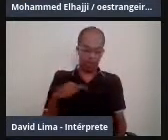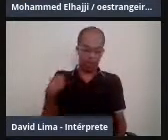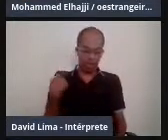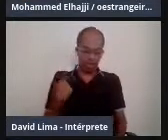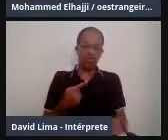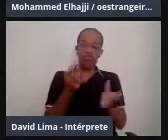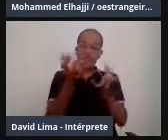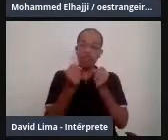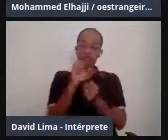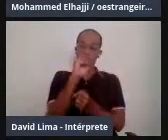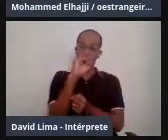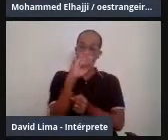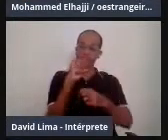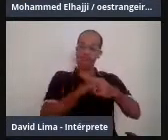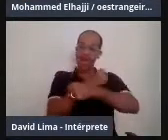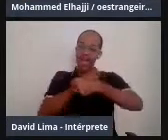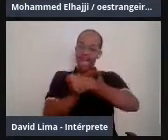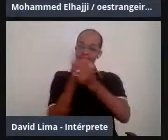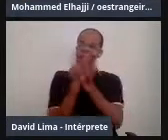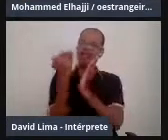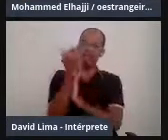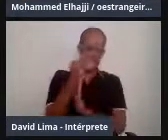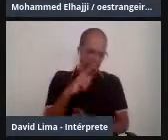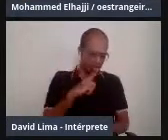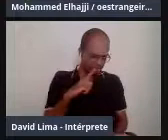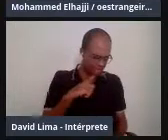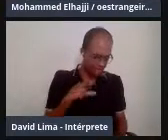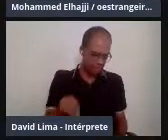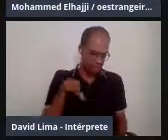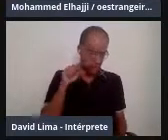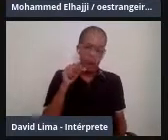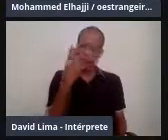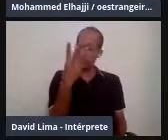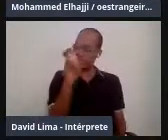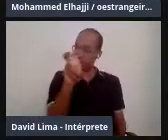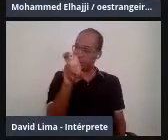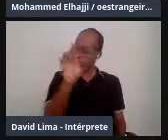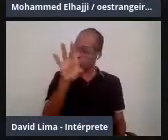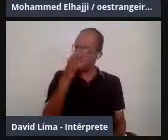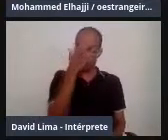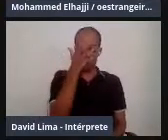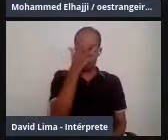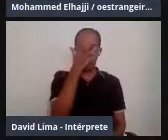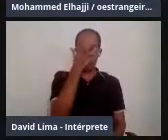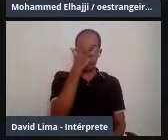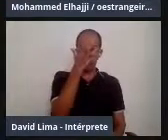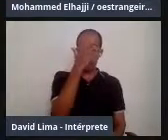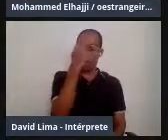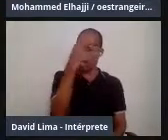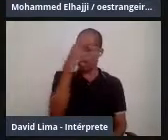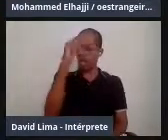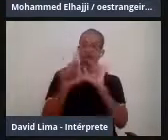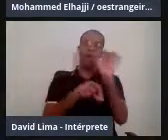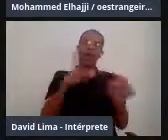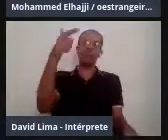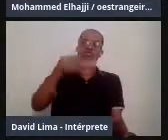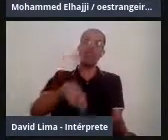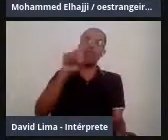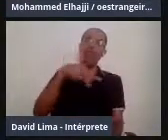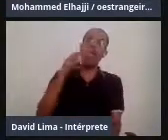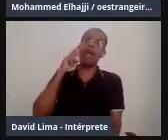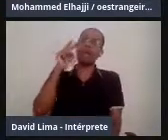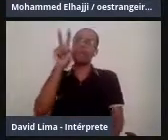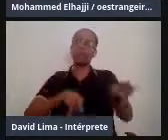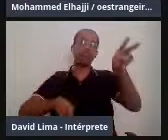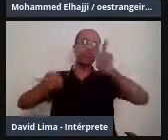de 80 receitas e selecionamos 35. A ideia, mais uma vez, é ampliar a